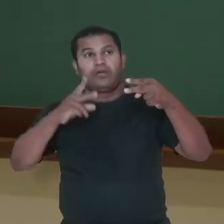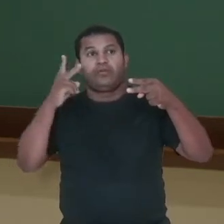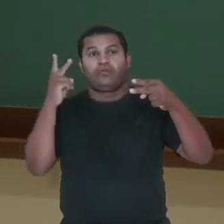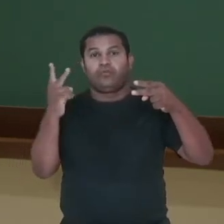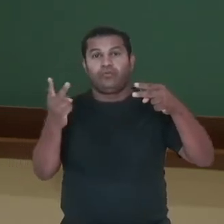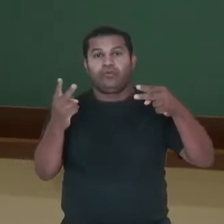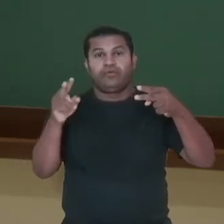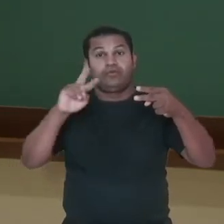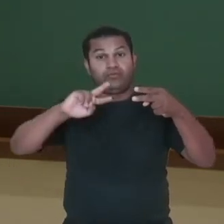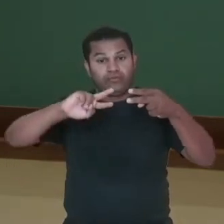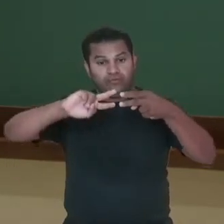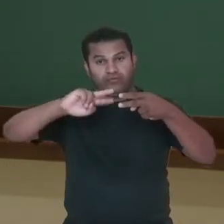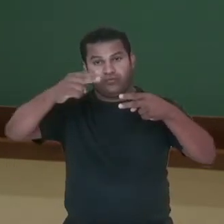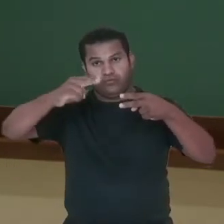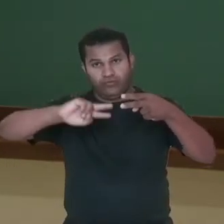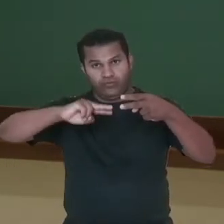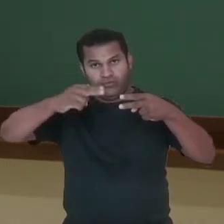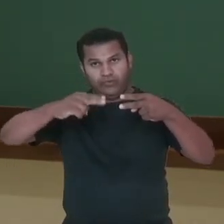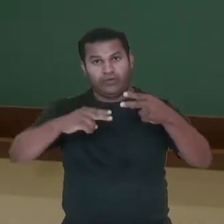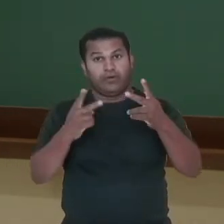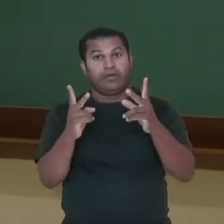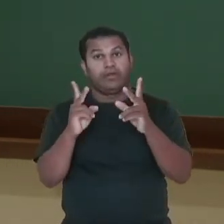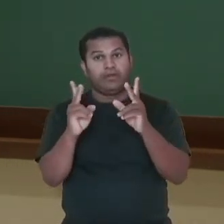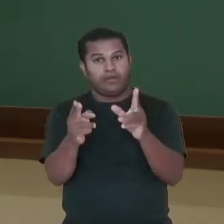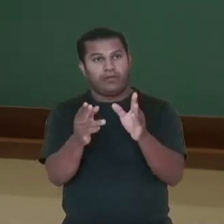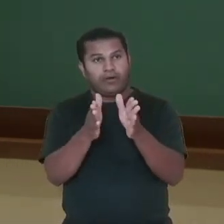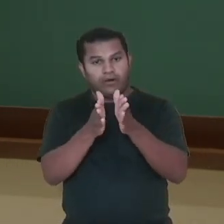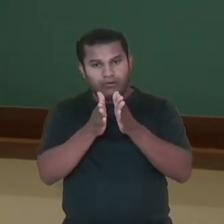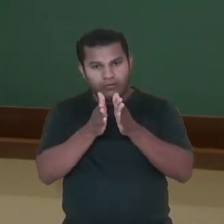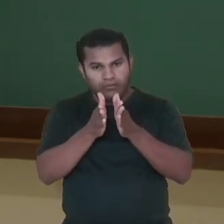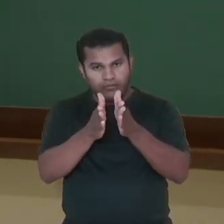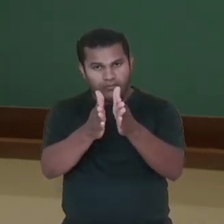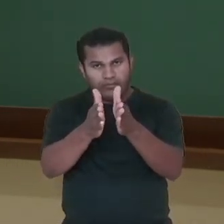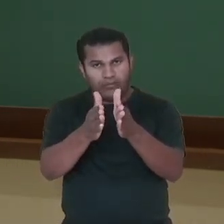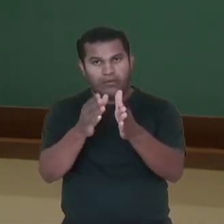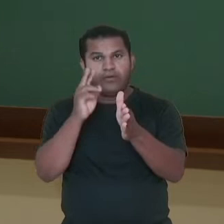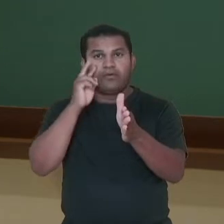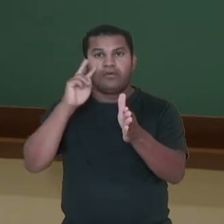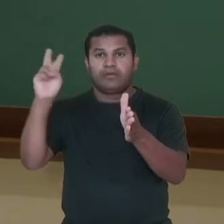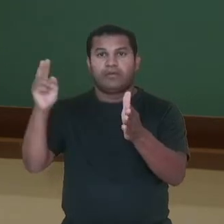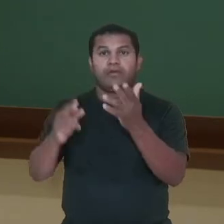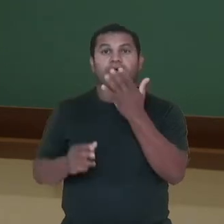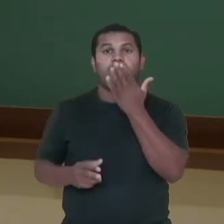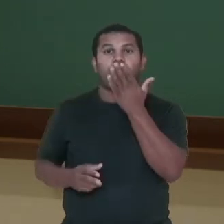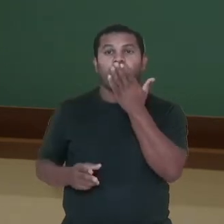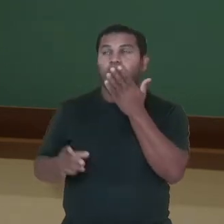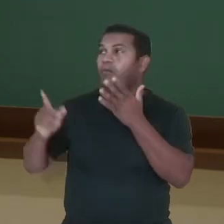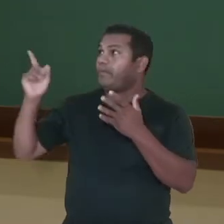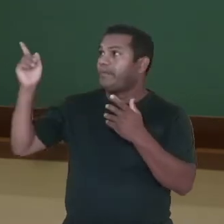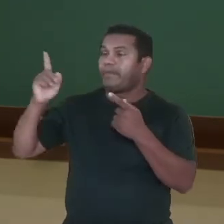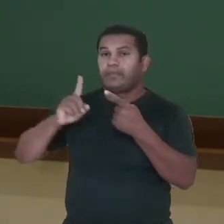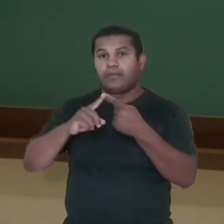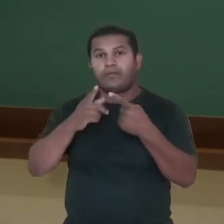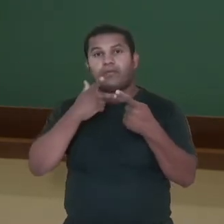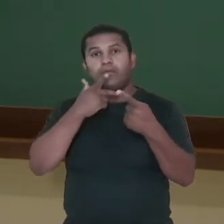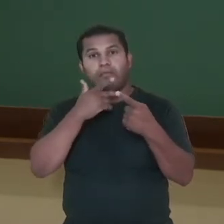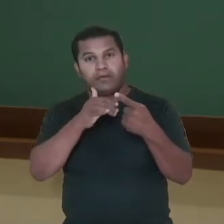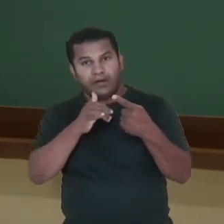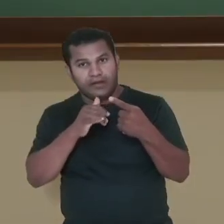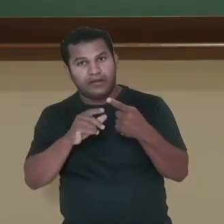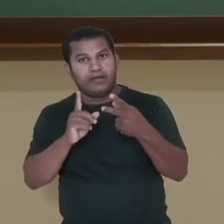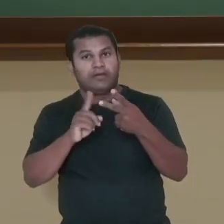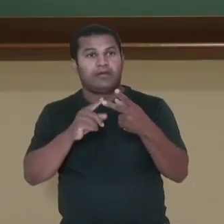posicionamento, certo? Um cromossomo homólogo paterno e outro materno, e esses cromossomos têm os seus